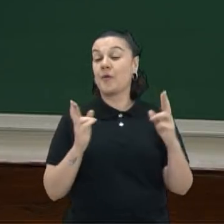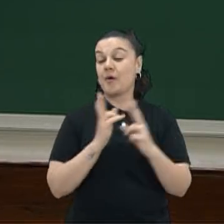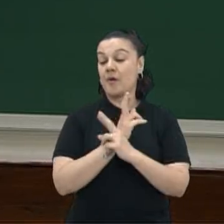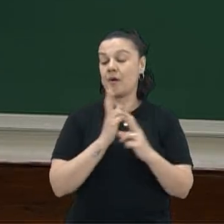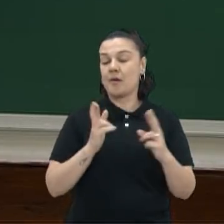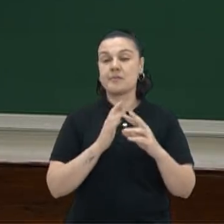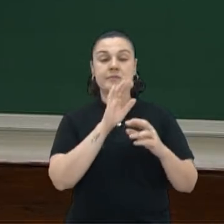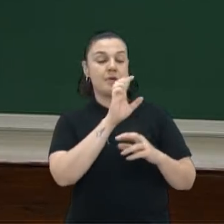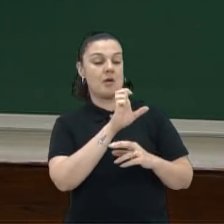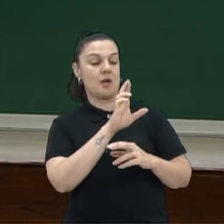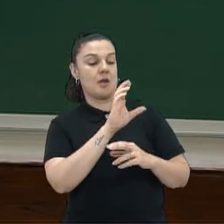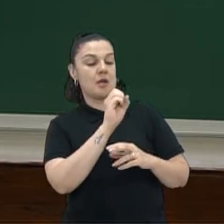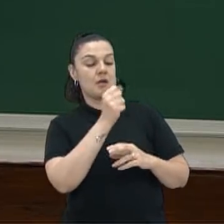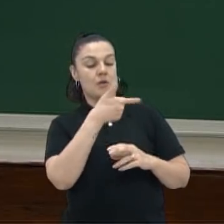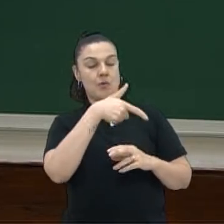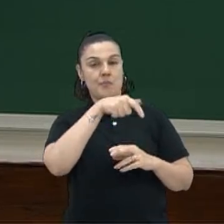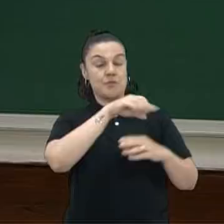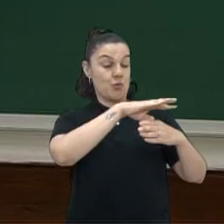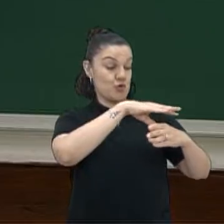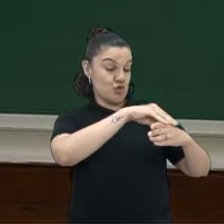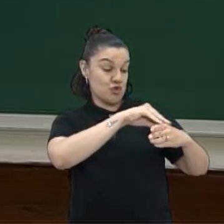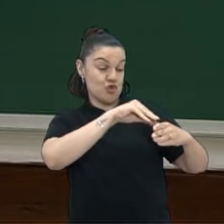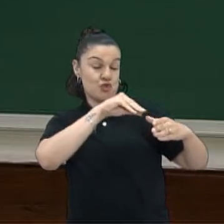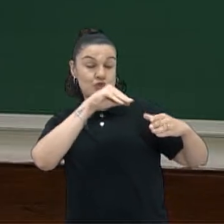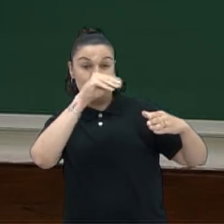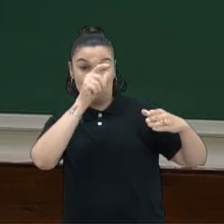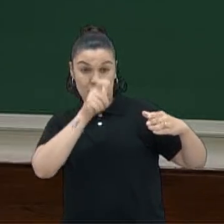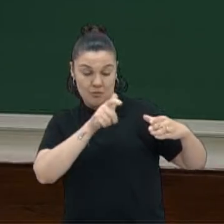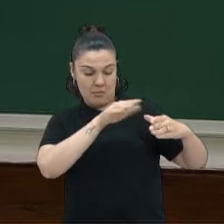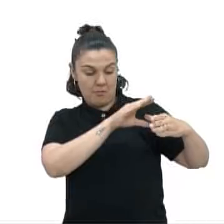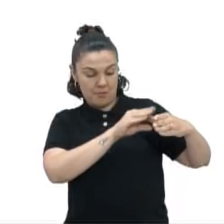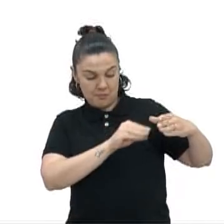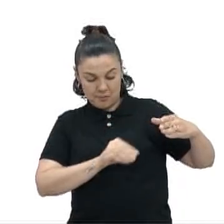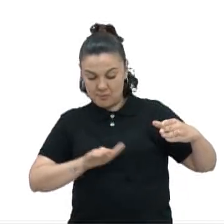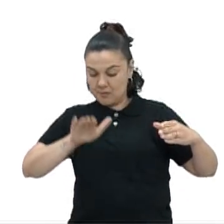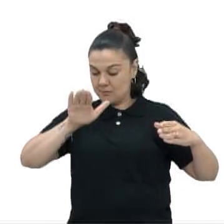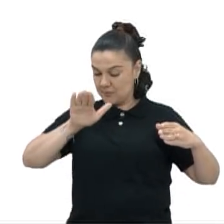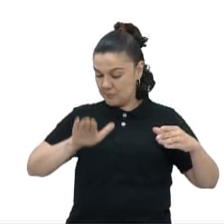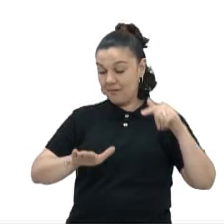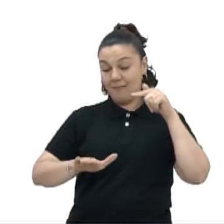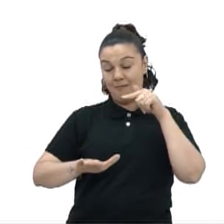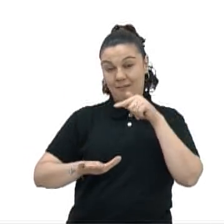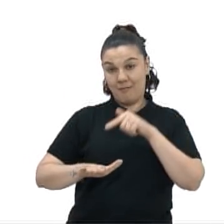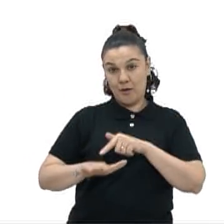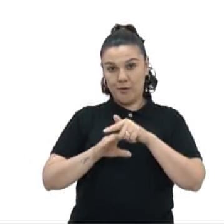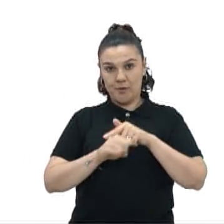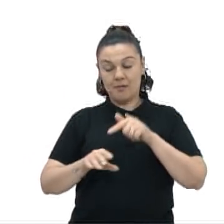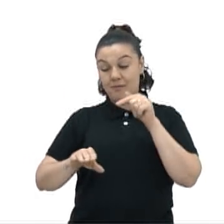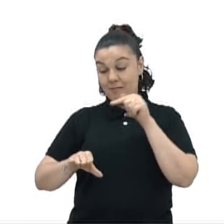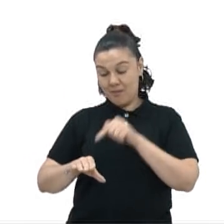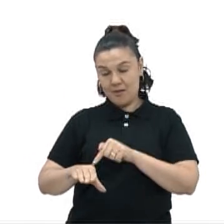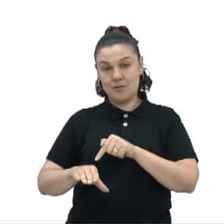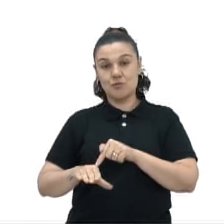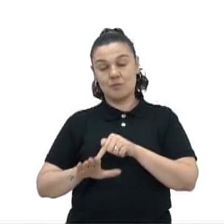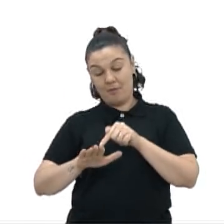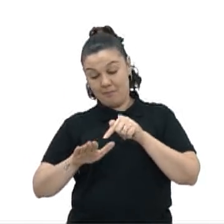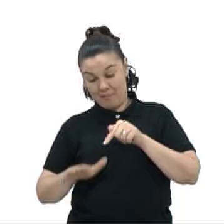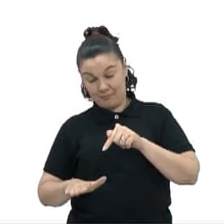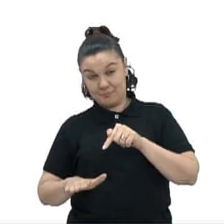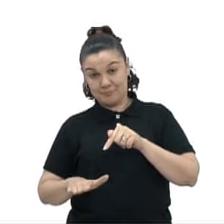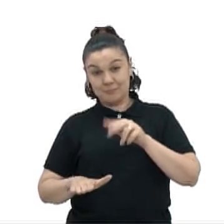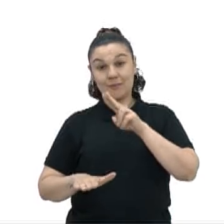a erosão retira o material de um local que é levado para outro mais